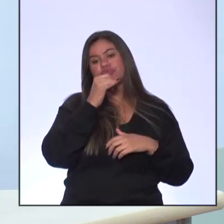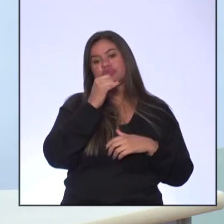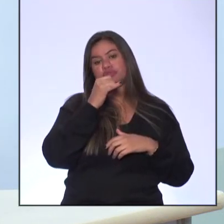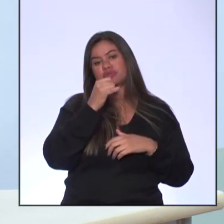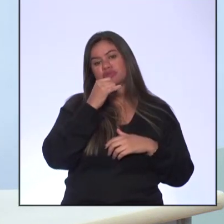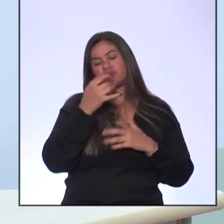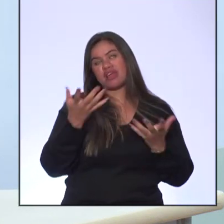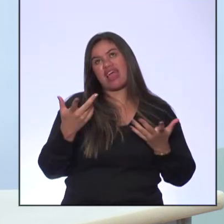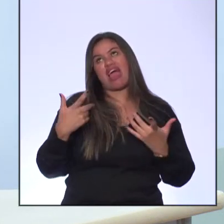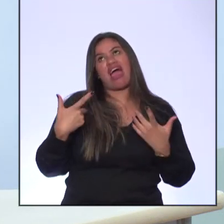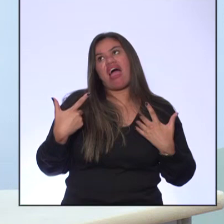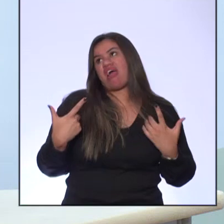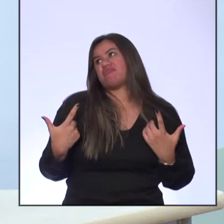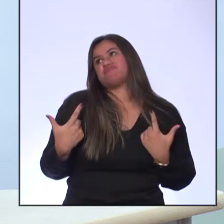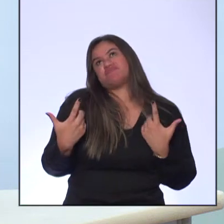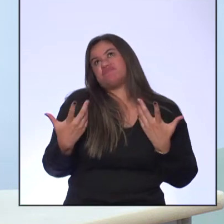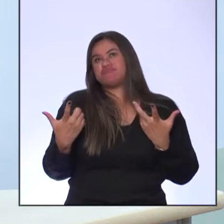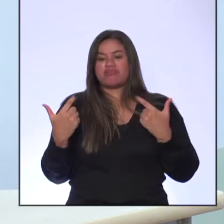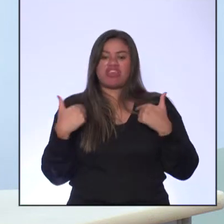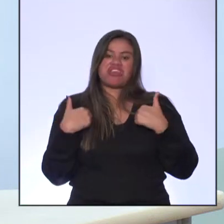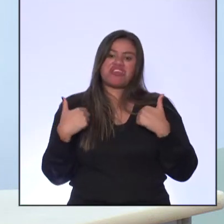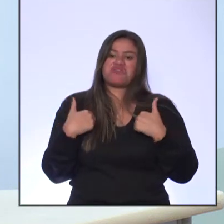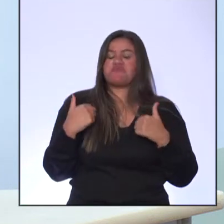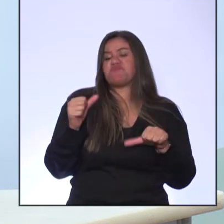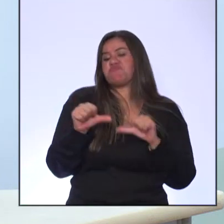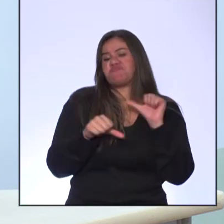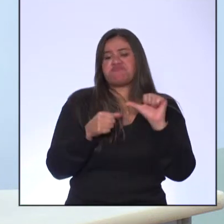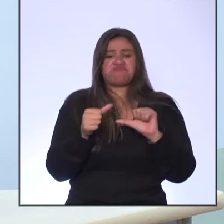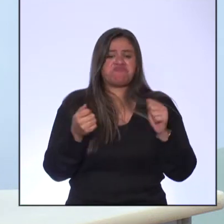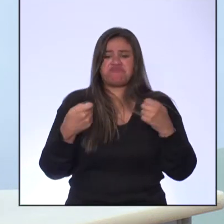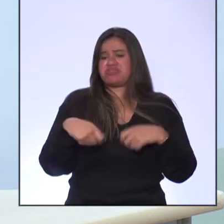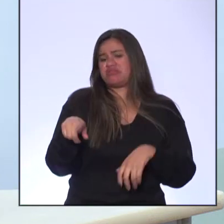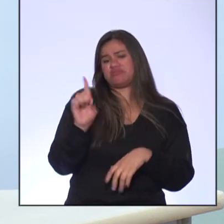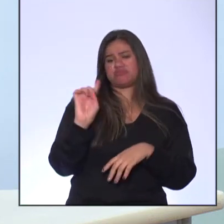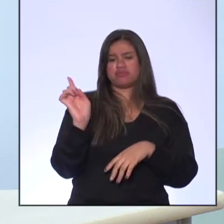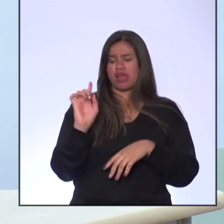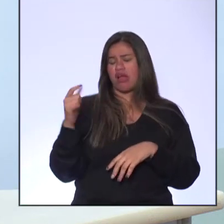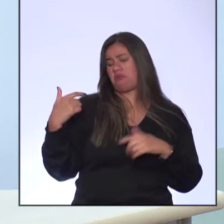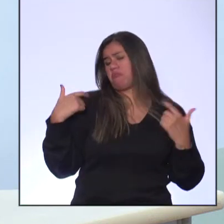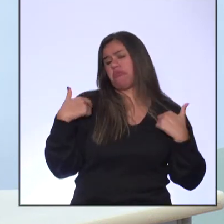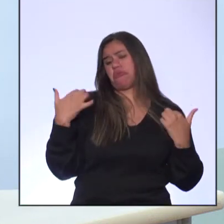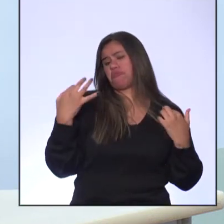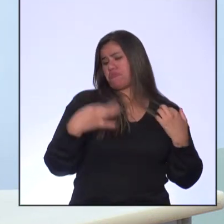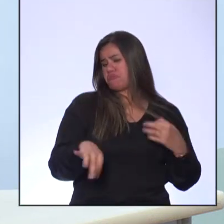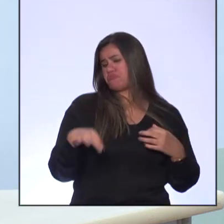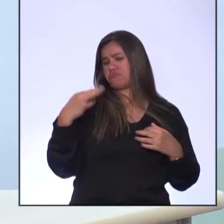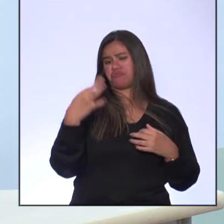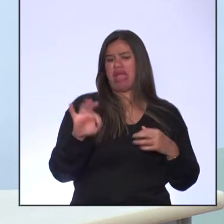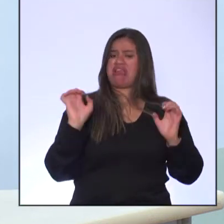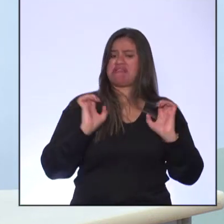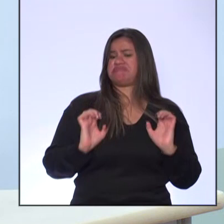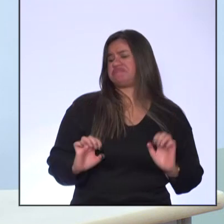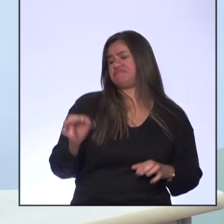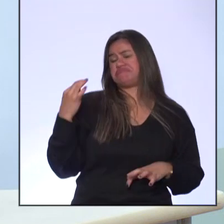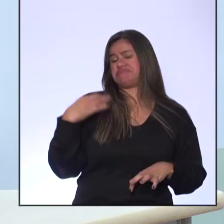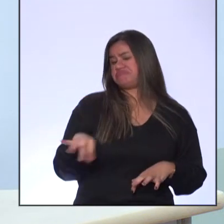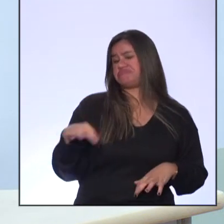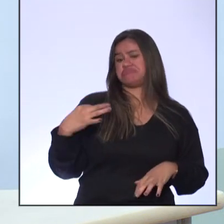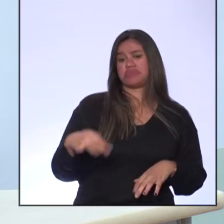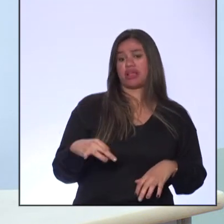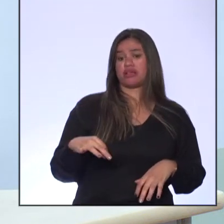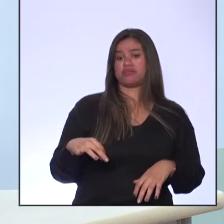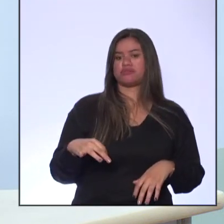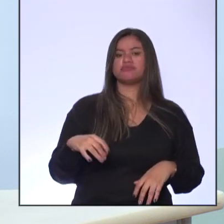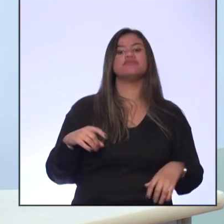que não tenho nada a mudar, ou sempre estava correta nas minhas posturas, dê uma olhada mais tarde,